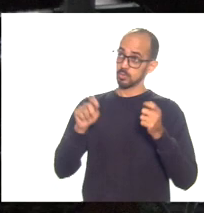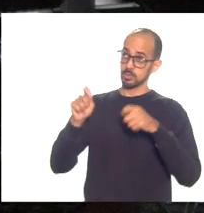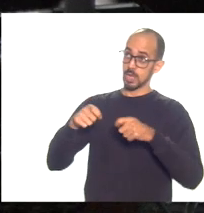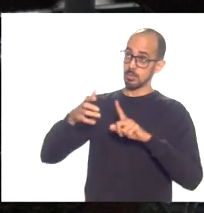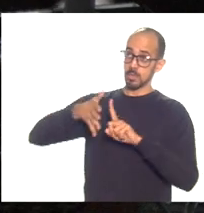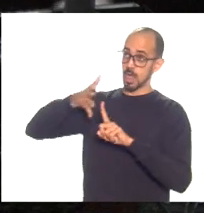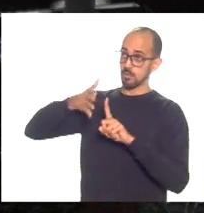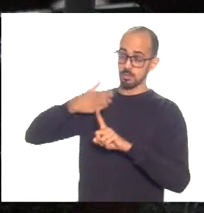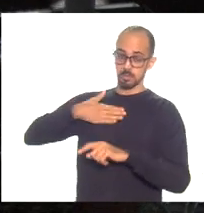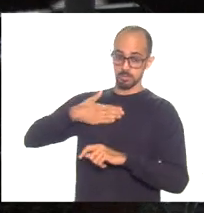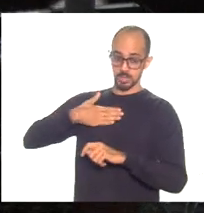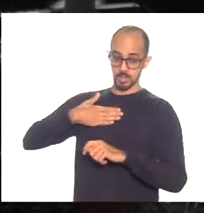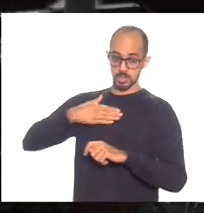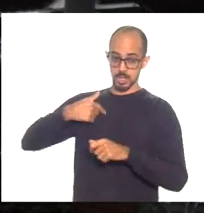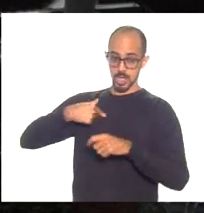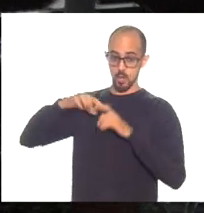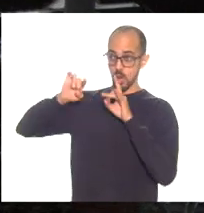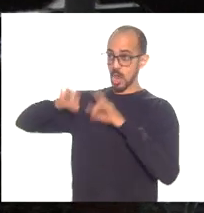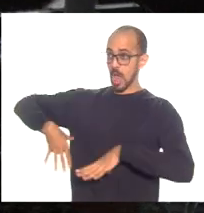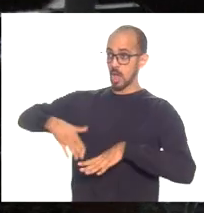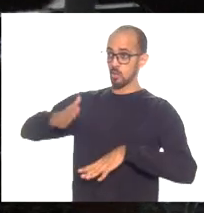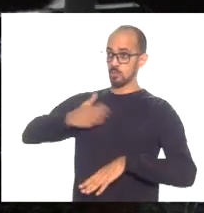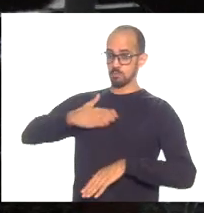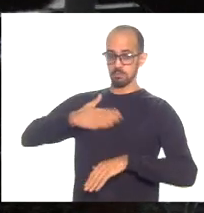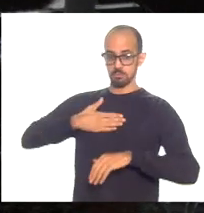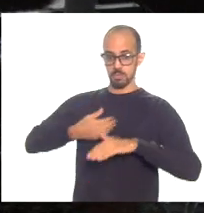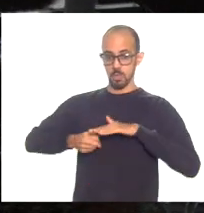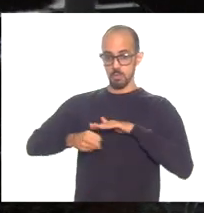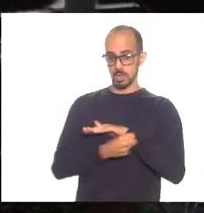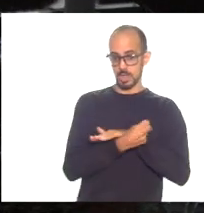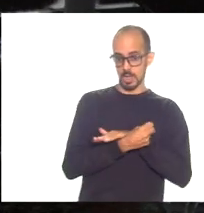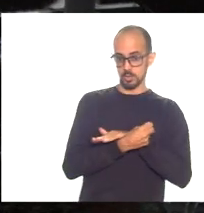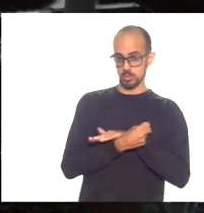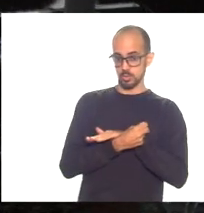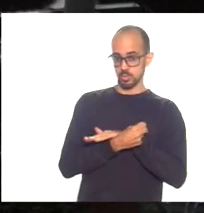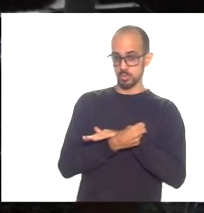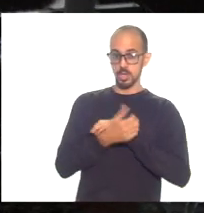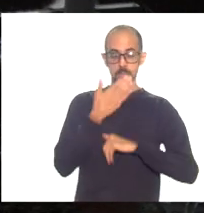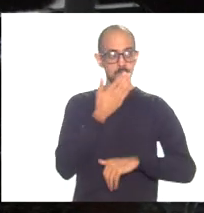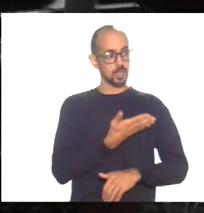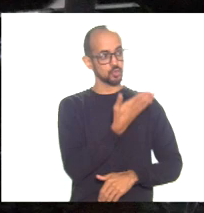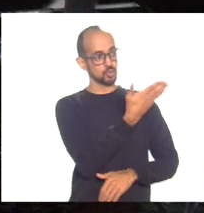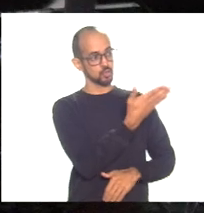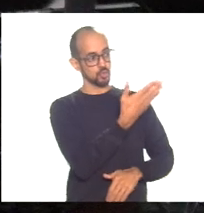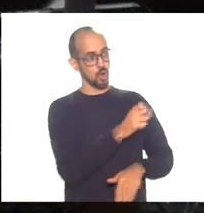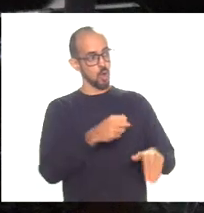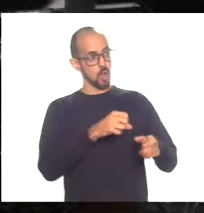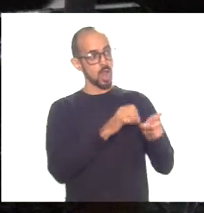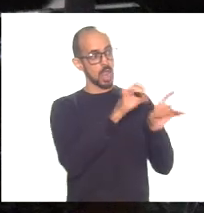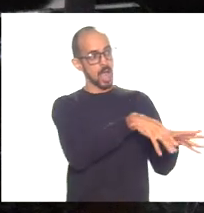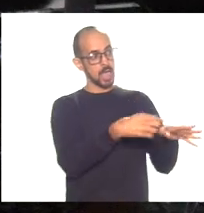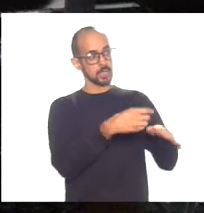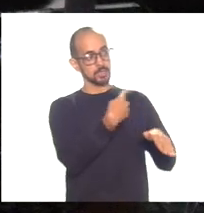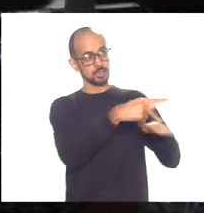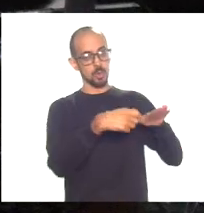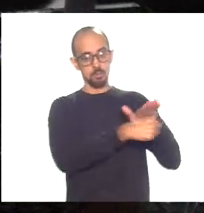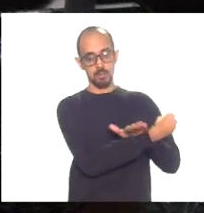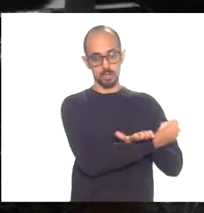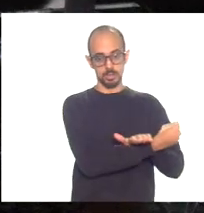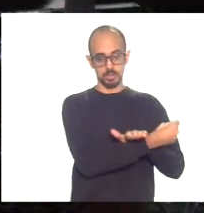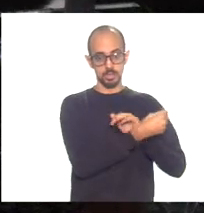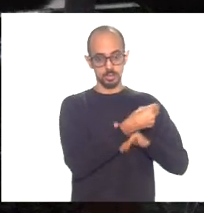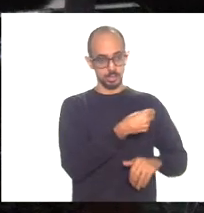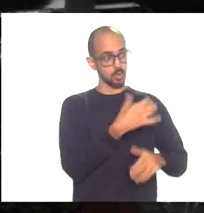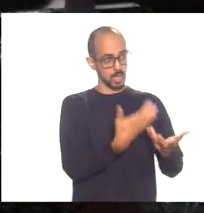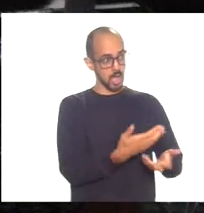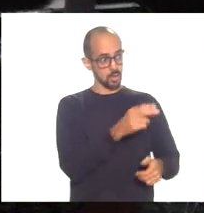eu renuncio o meu mandato aqui e eu quero que Vossa Excelência renuncie o seu, se ele não ameaçou. Eu quero a palavra